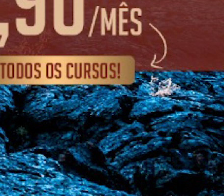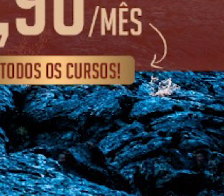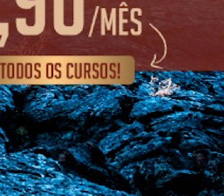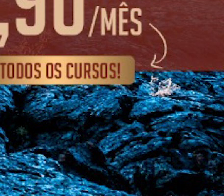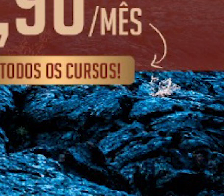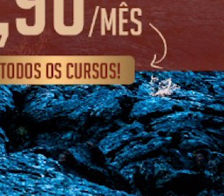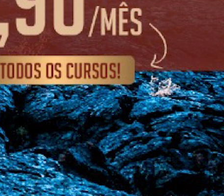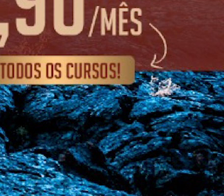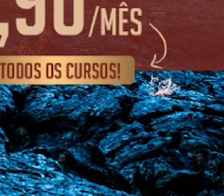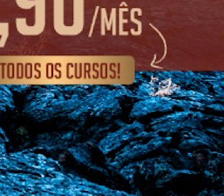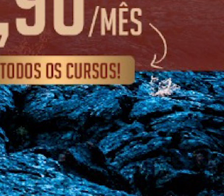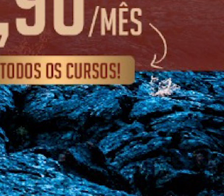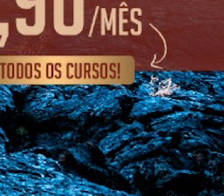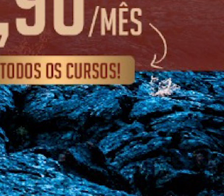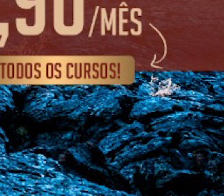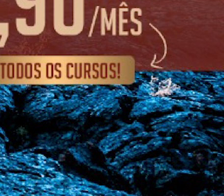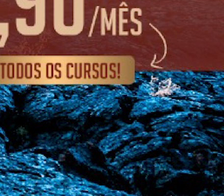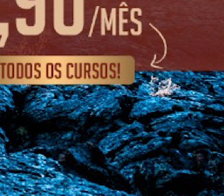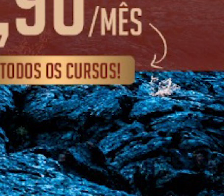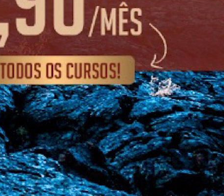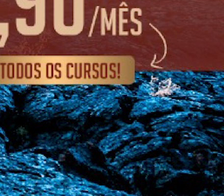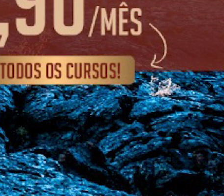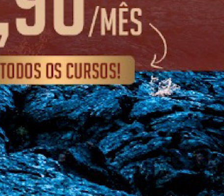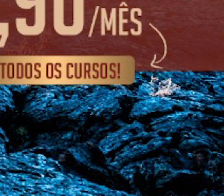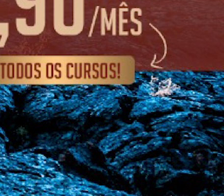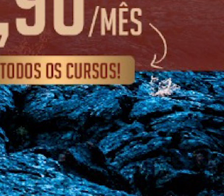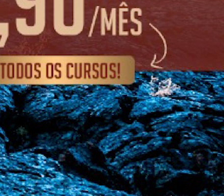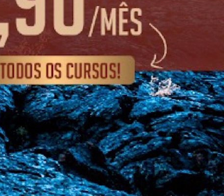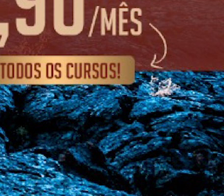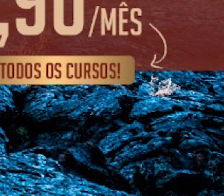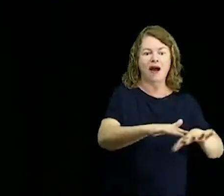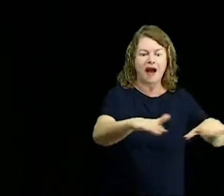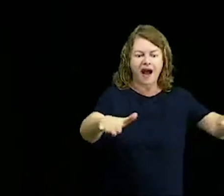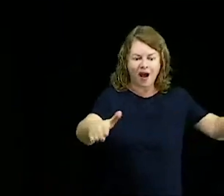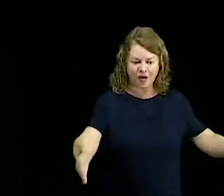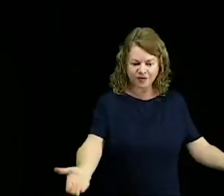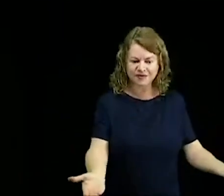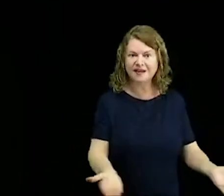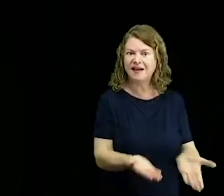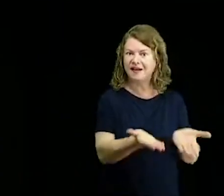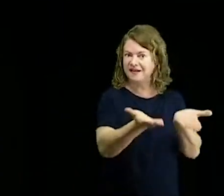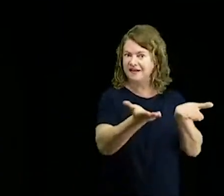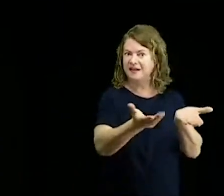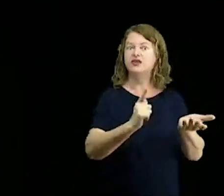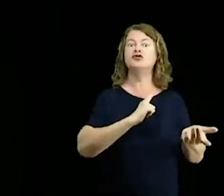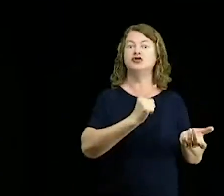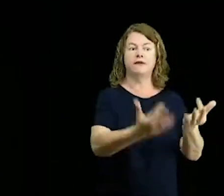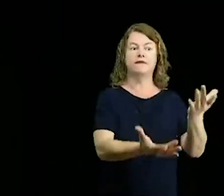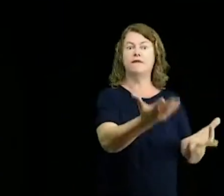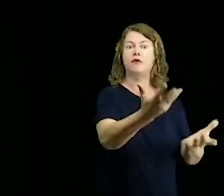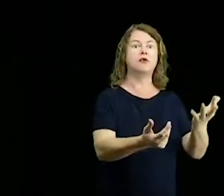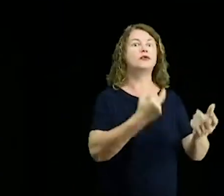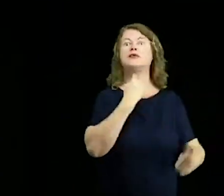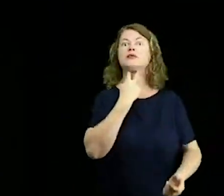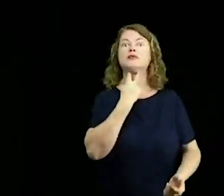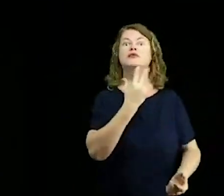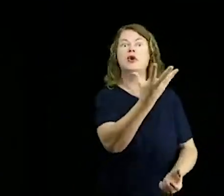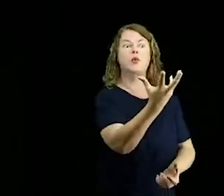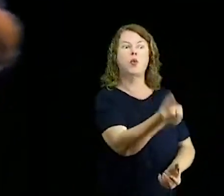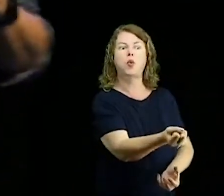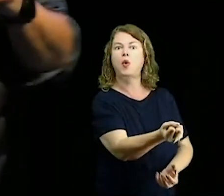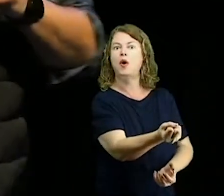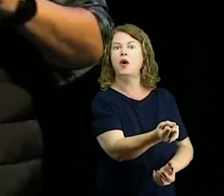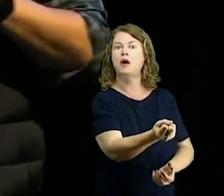fala sobre fogo, sobre o altar do fogo, o altar ele mantinha uma fogueira que não podia ser apagada. É por isso que ele diz, o